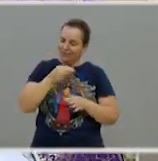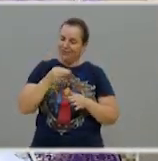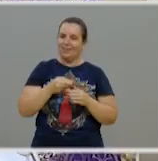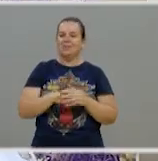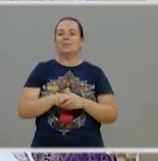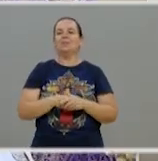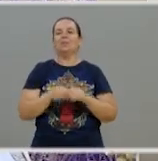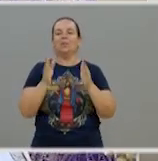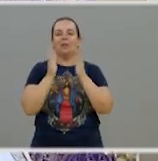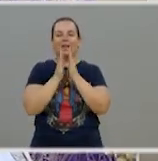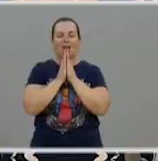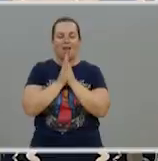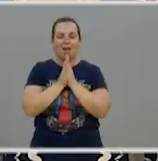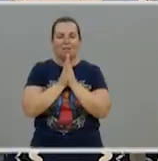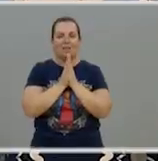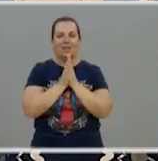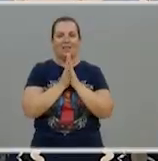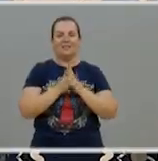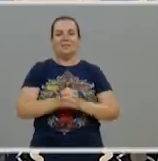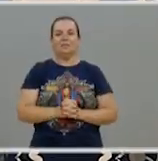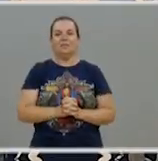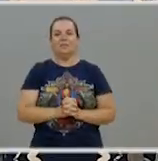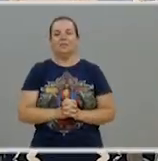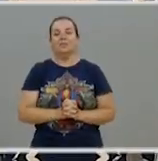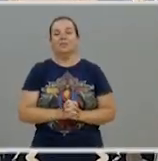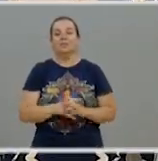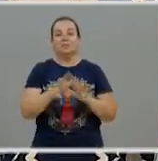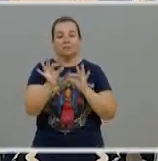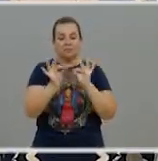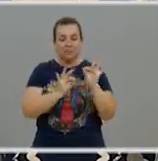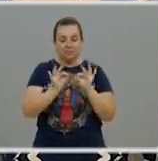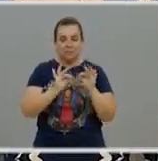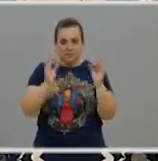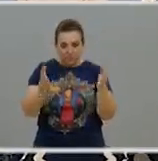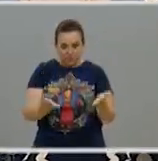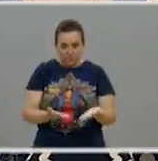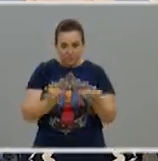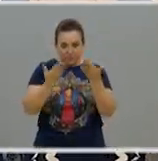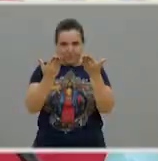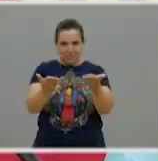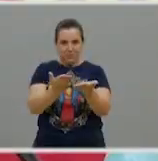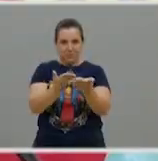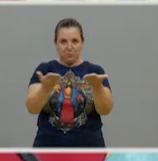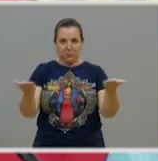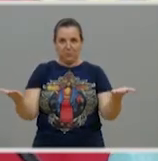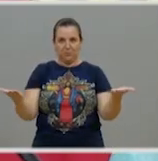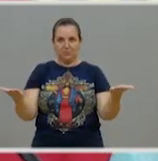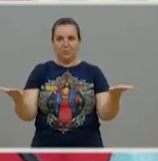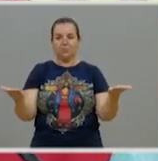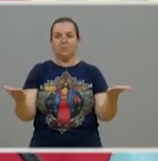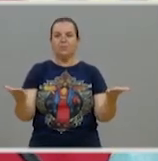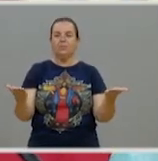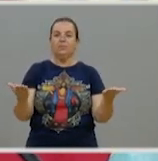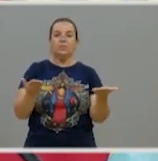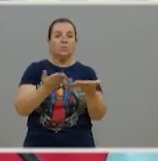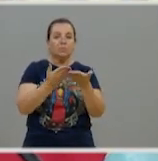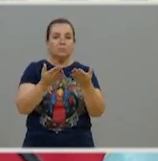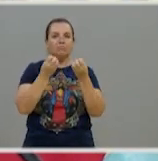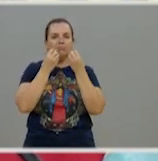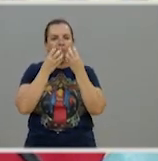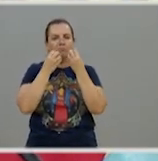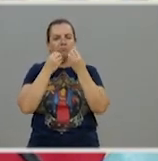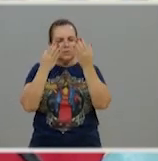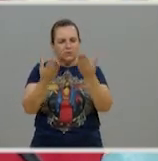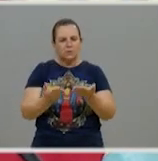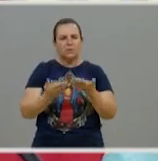no Espírito Santo. Amém. Amém. Passamos ao rito das oferendas. Seja generoso em